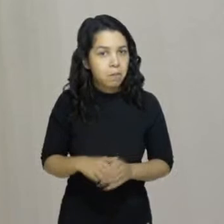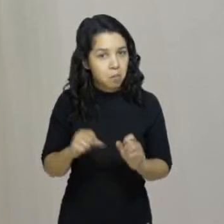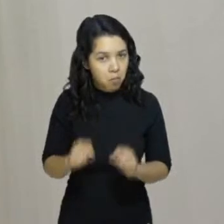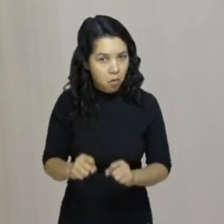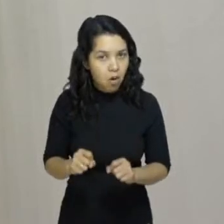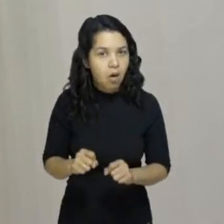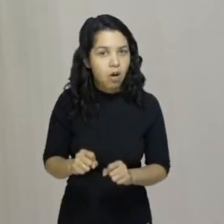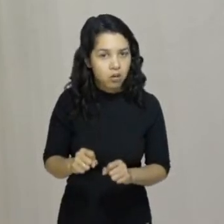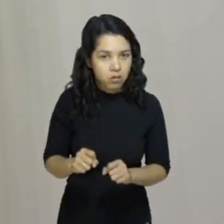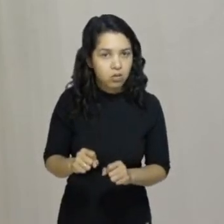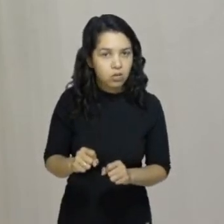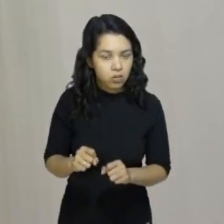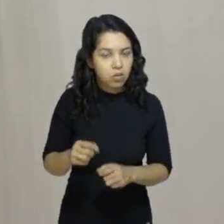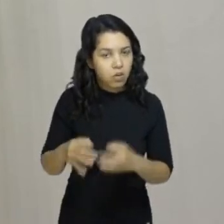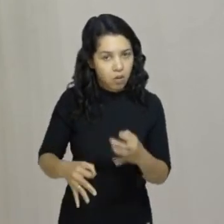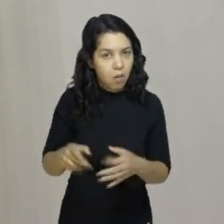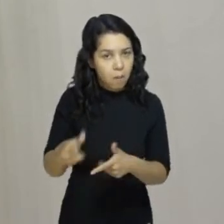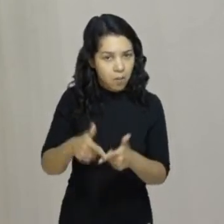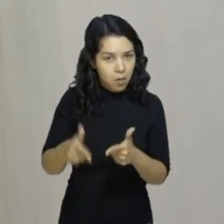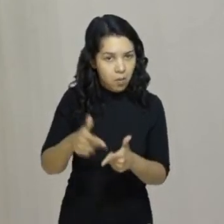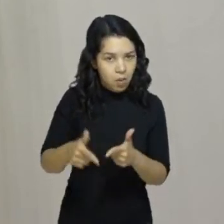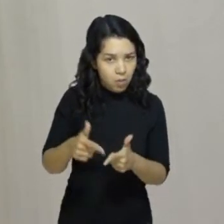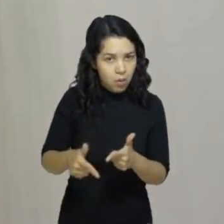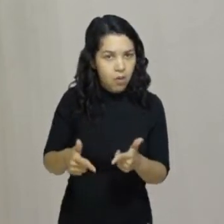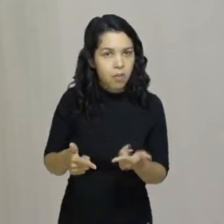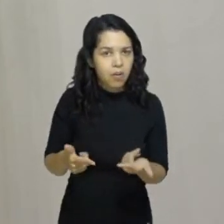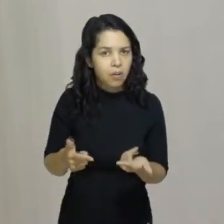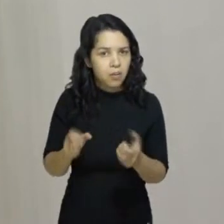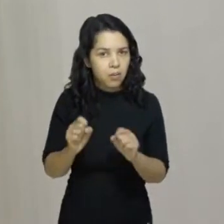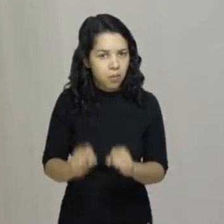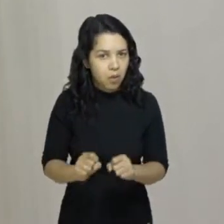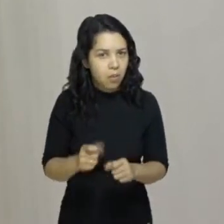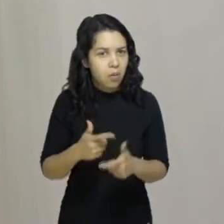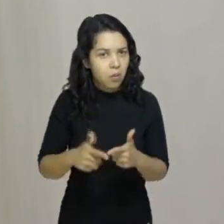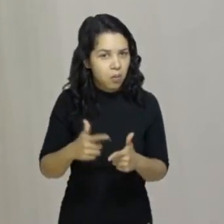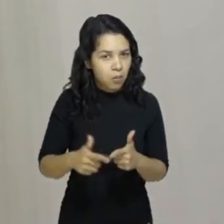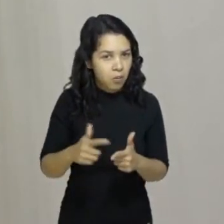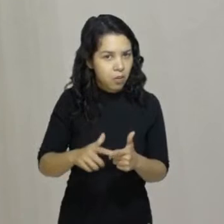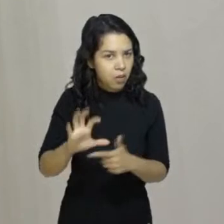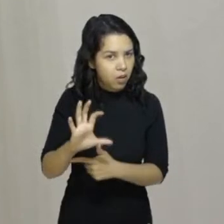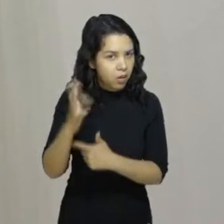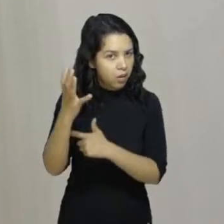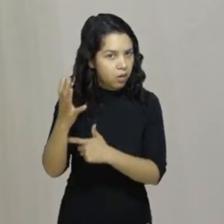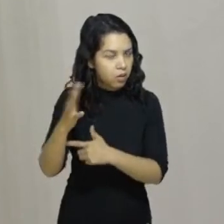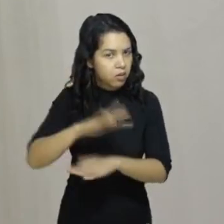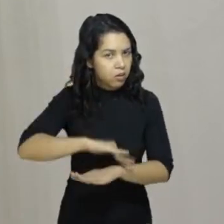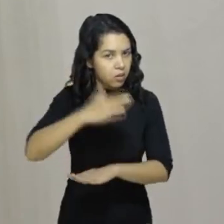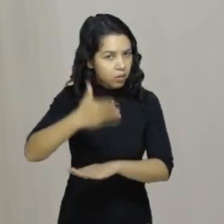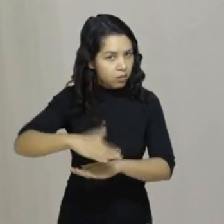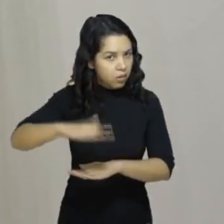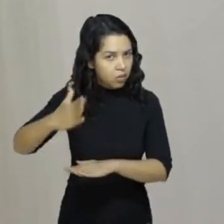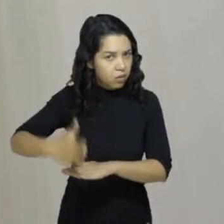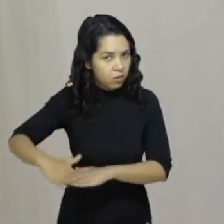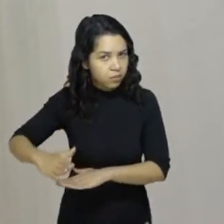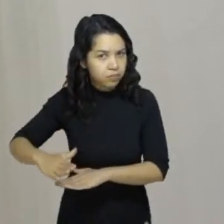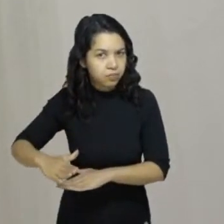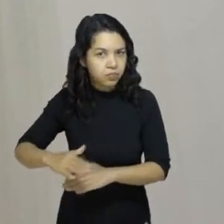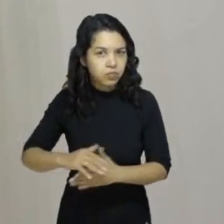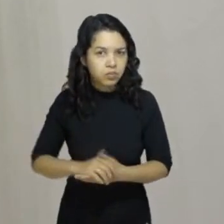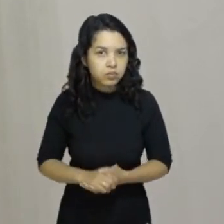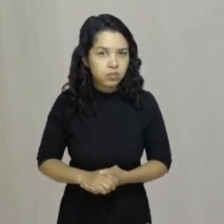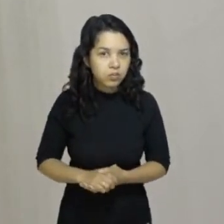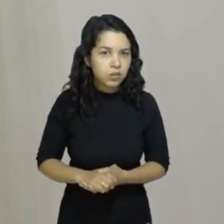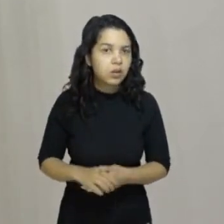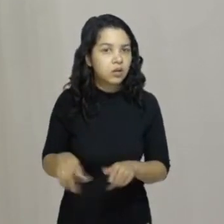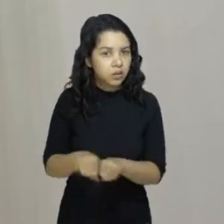o dedo pra casar nesse problema a gente pode apontar o dedo para casano o problema que aconteceu aqui nas dunas né no rompimento da situação